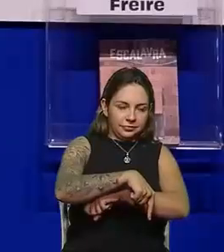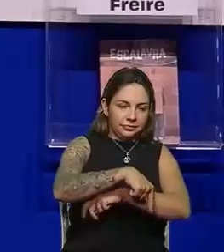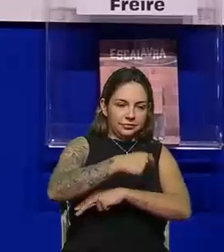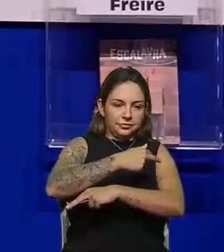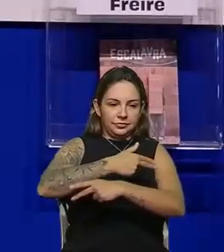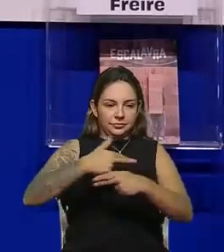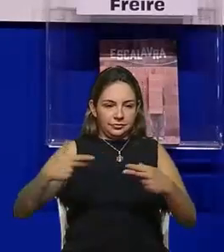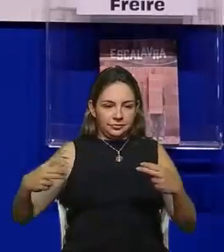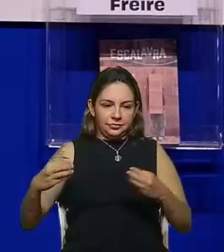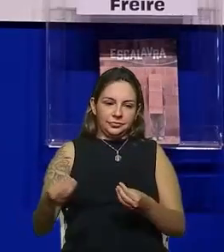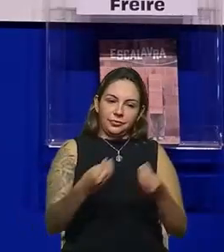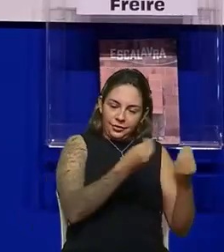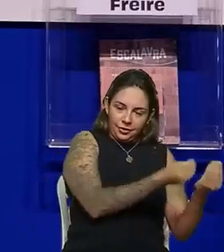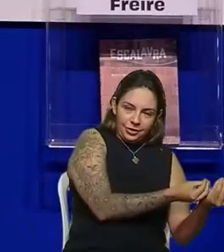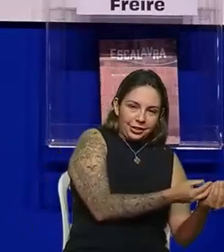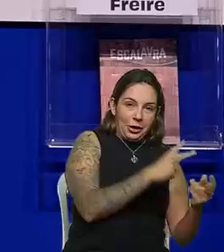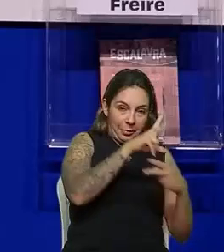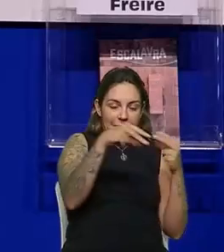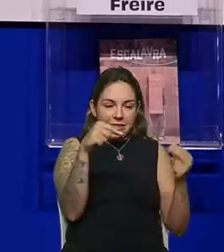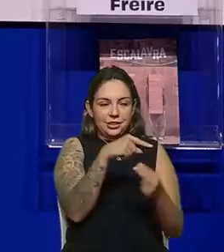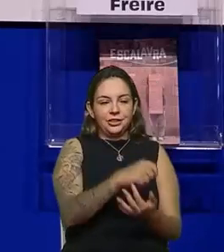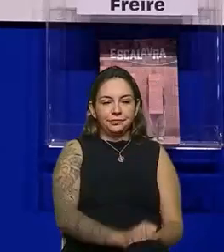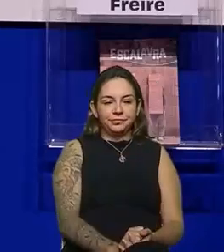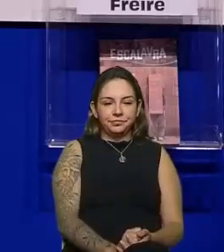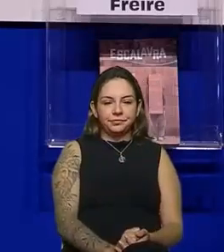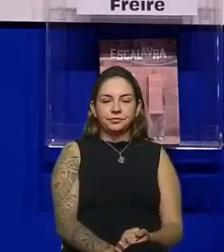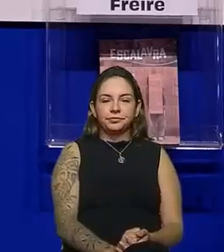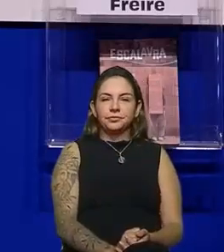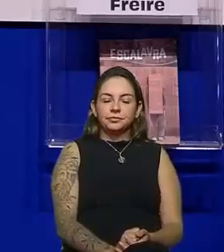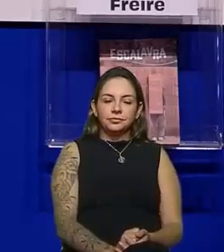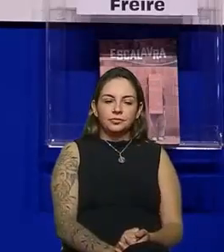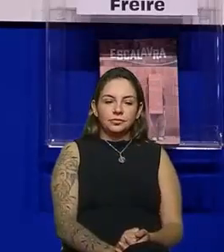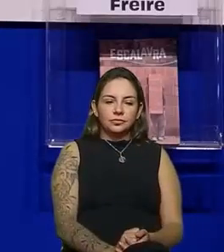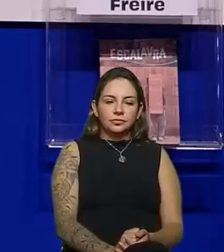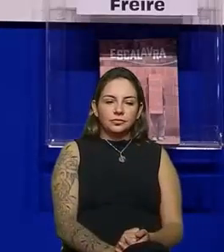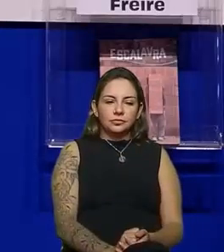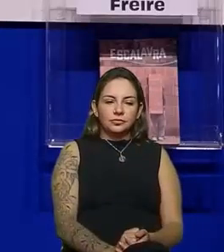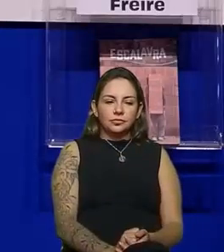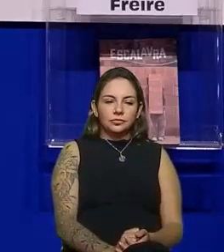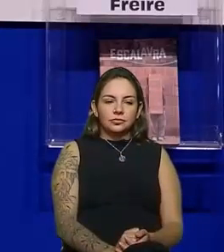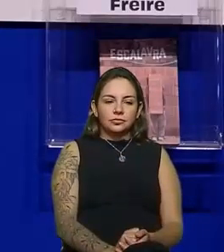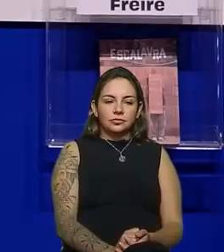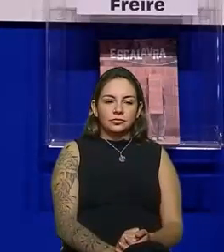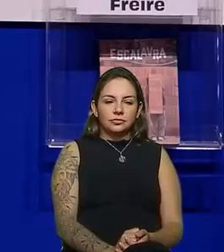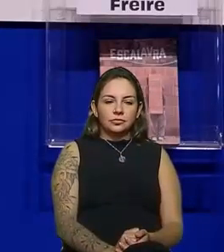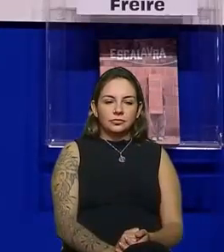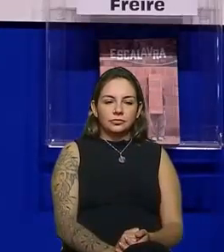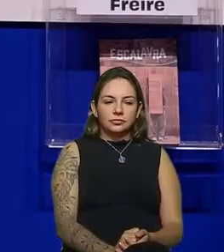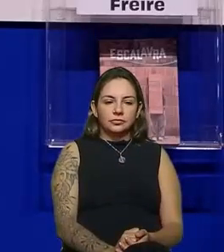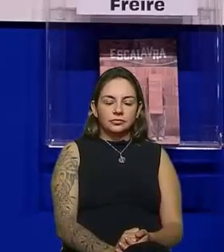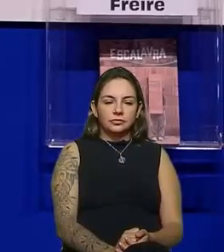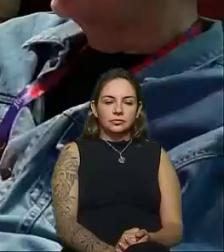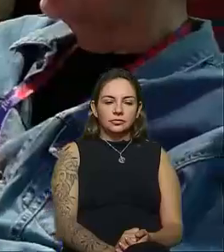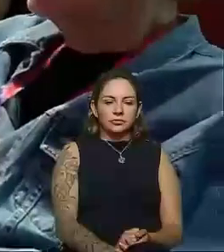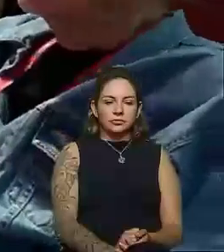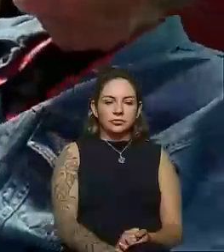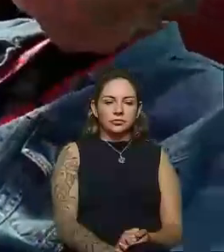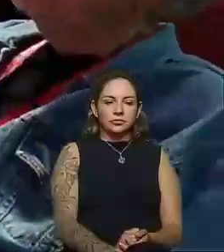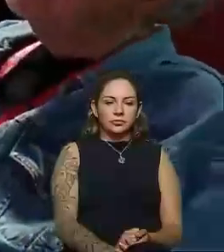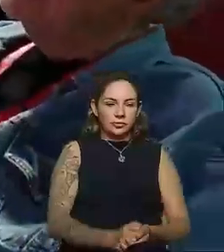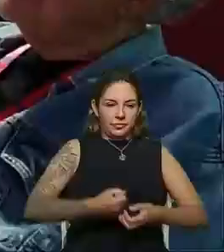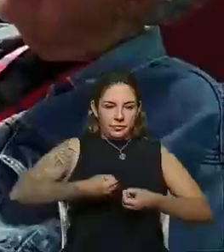diversas que ora te ofereço. Então, para vocês verem Conta pra gente. A atualidade